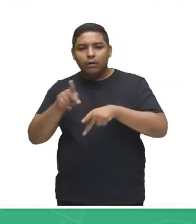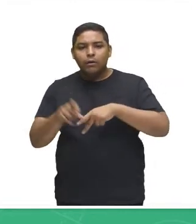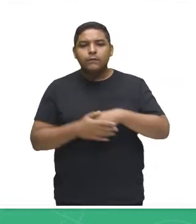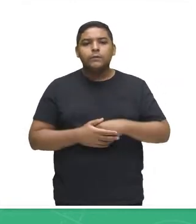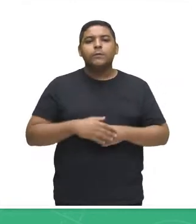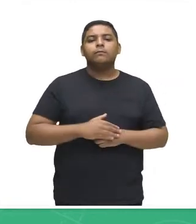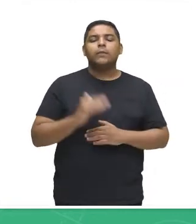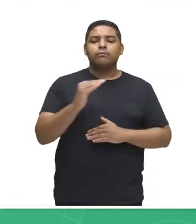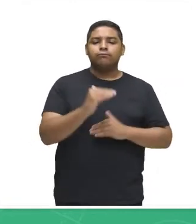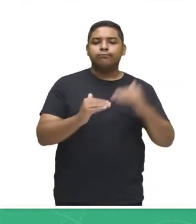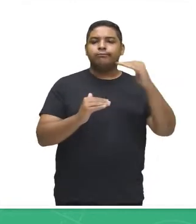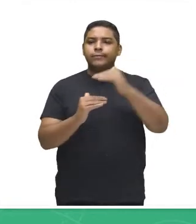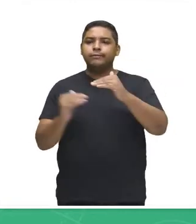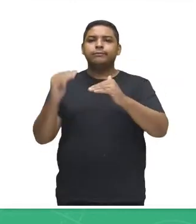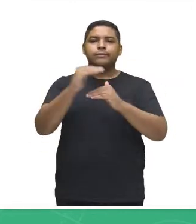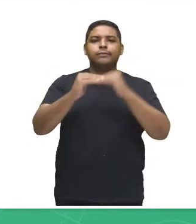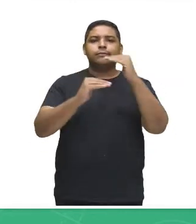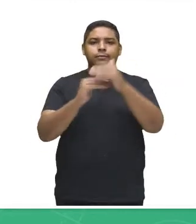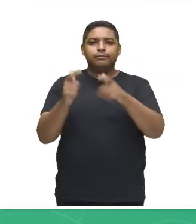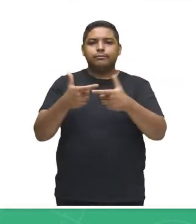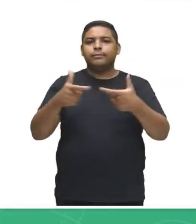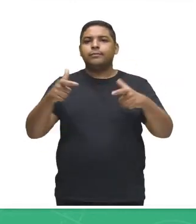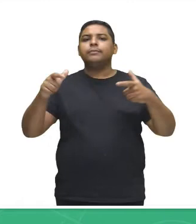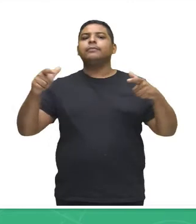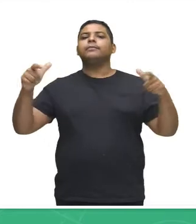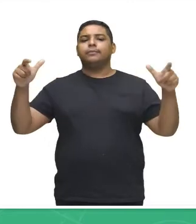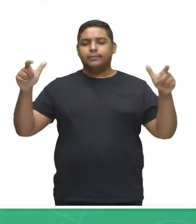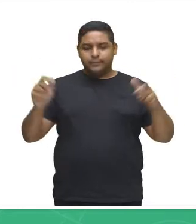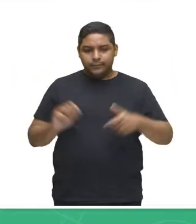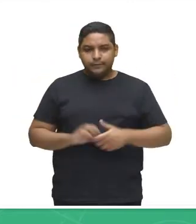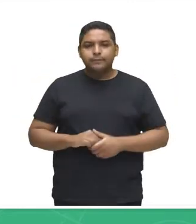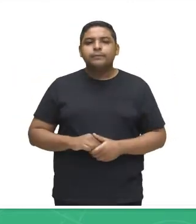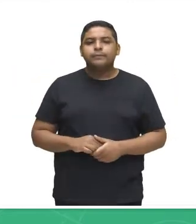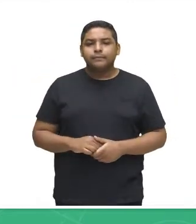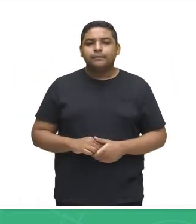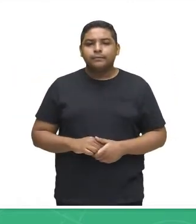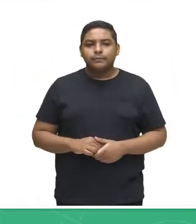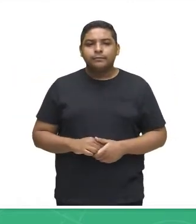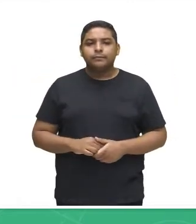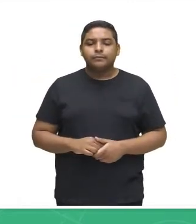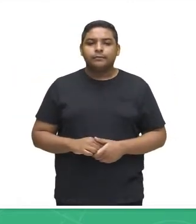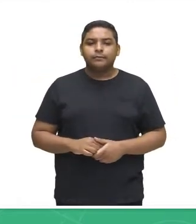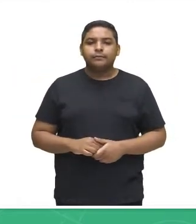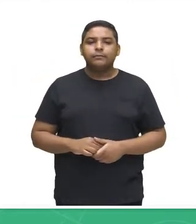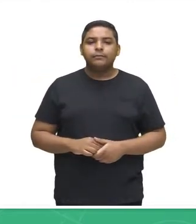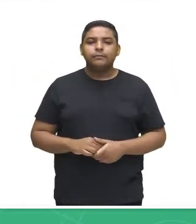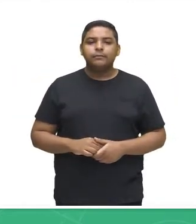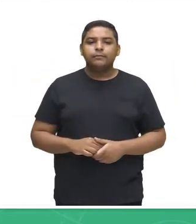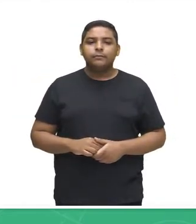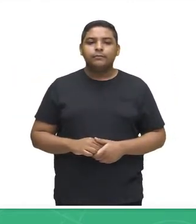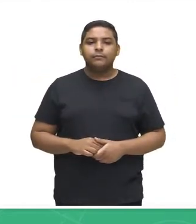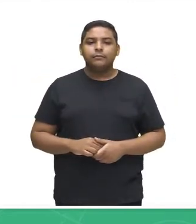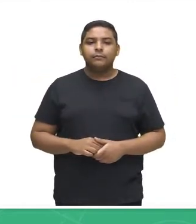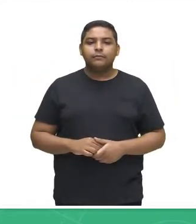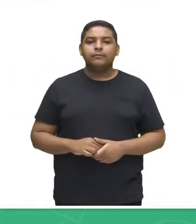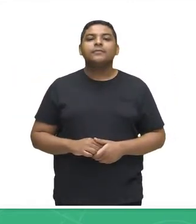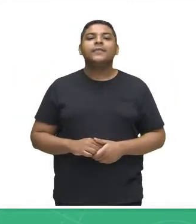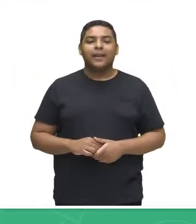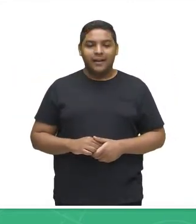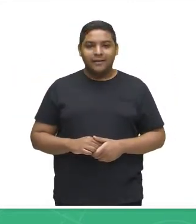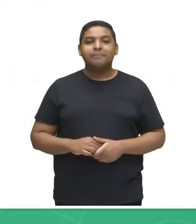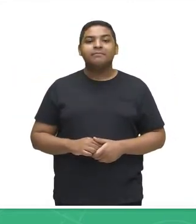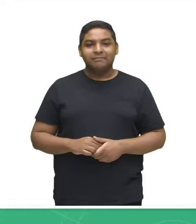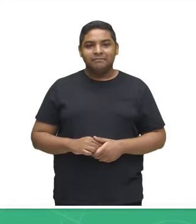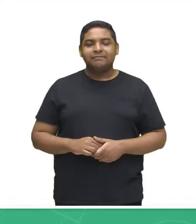Eu trouxe os conceitos pontuais para vocês. Nosso penúltimo pontinho, olha aí para vocês também. Clima quente